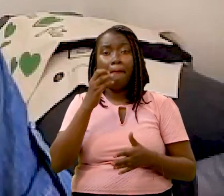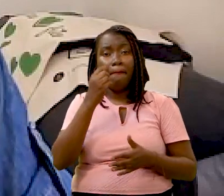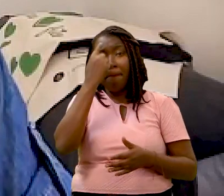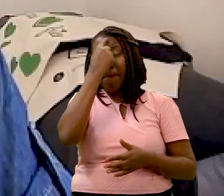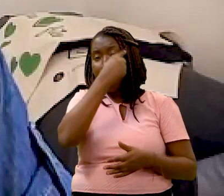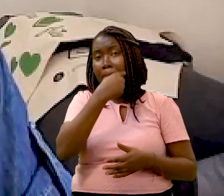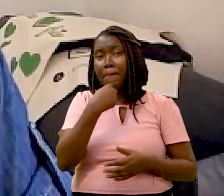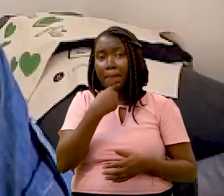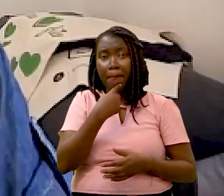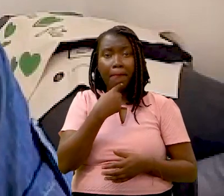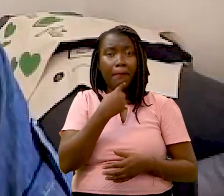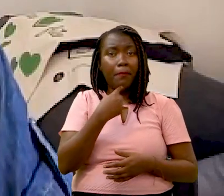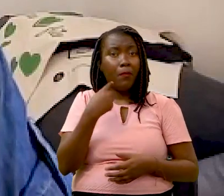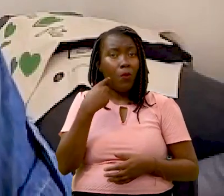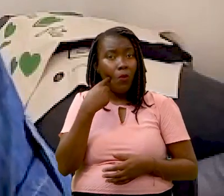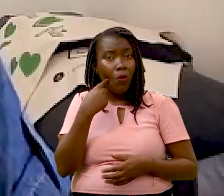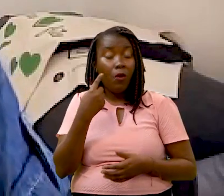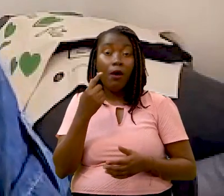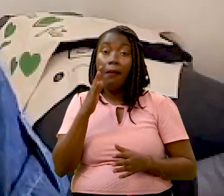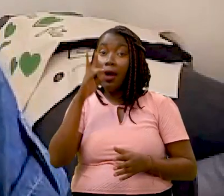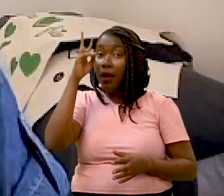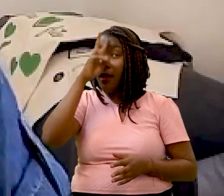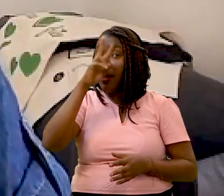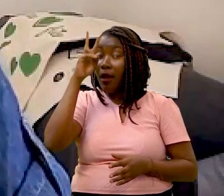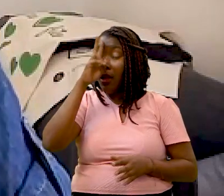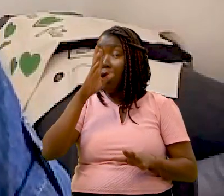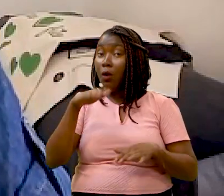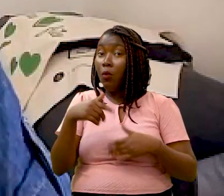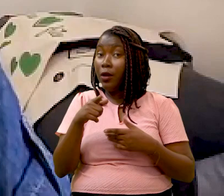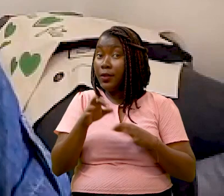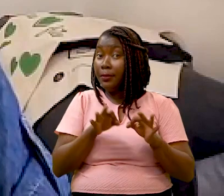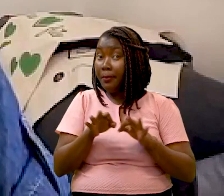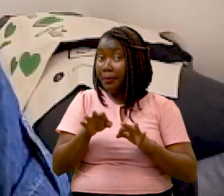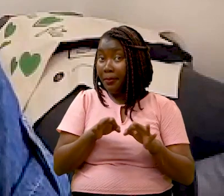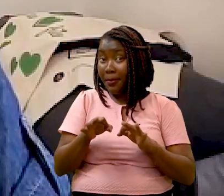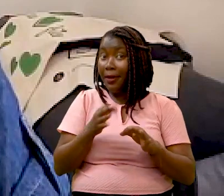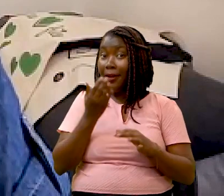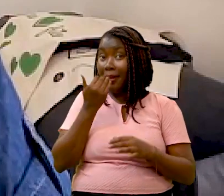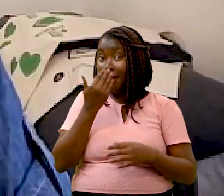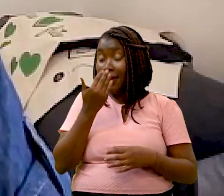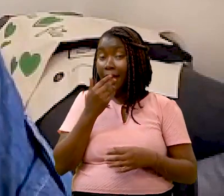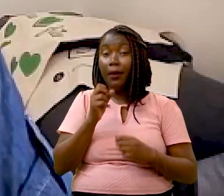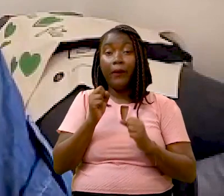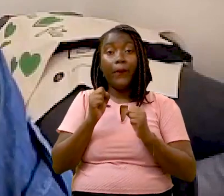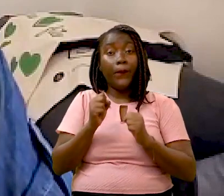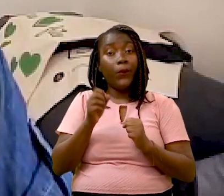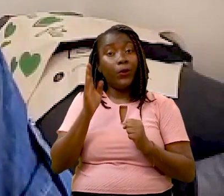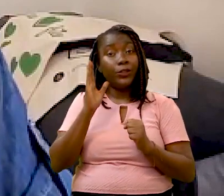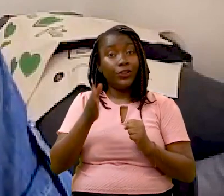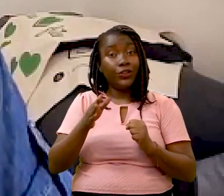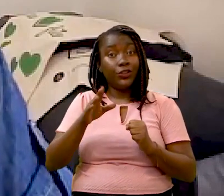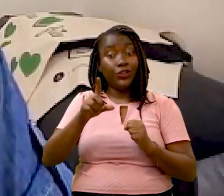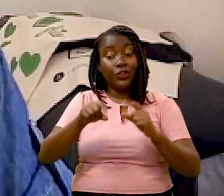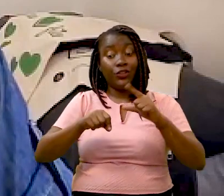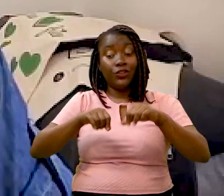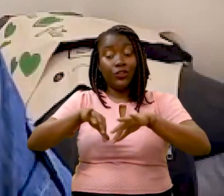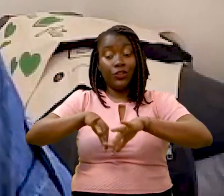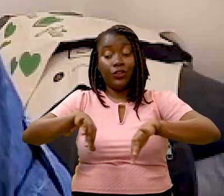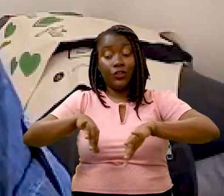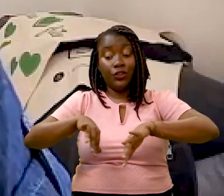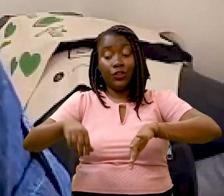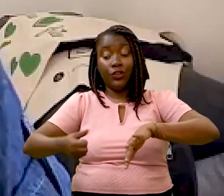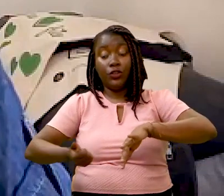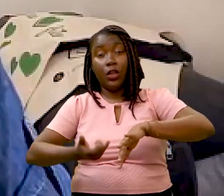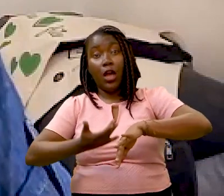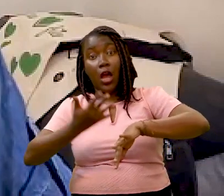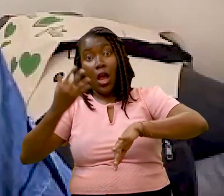hora a 40 minutos. Lembrando que quando você prepara essa refeição, você pode já separar a